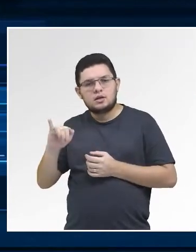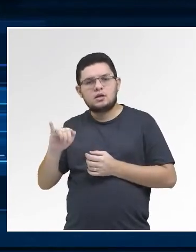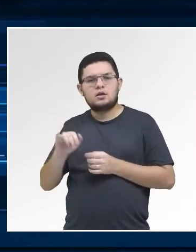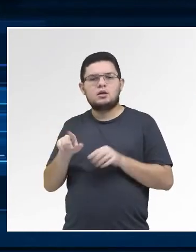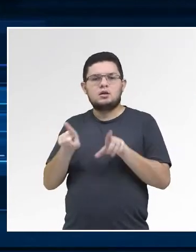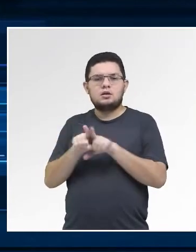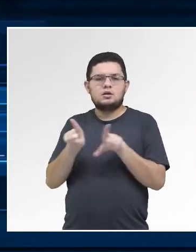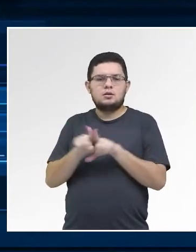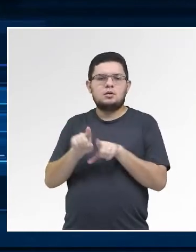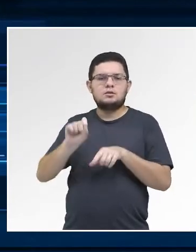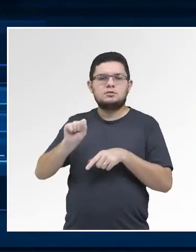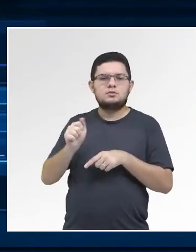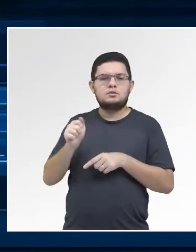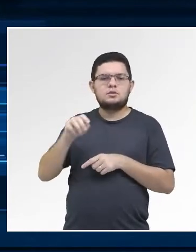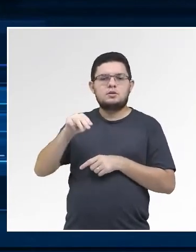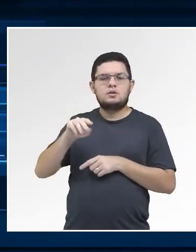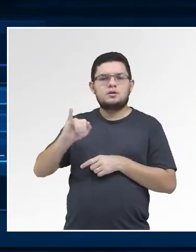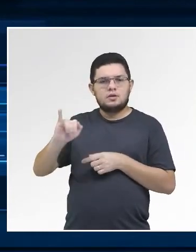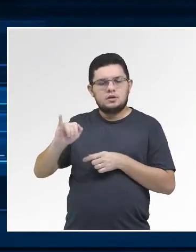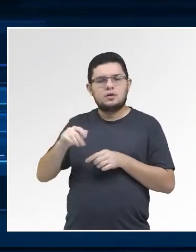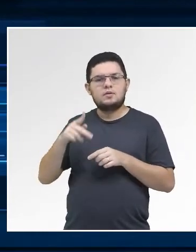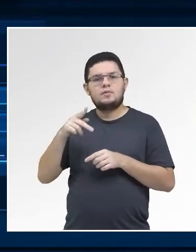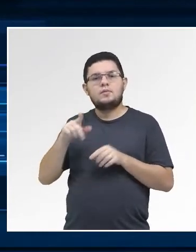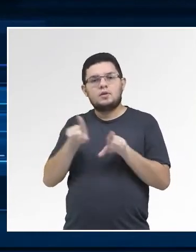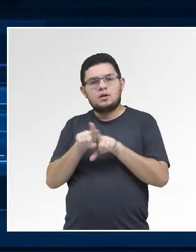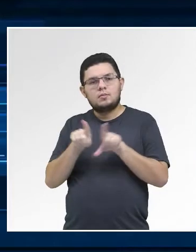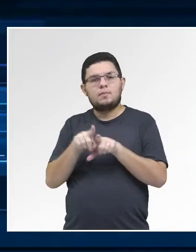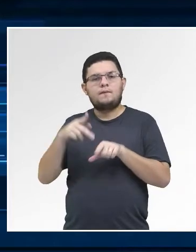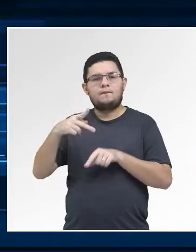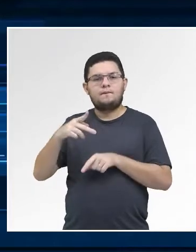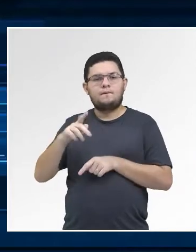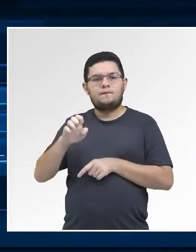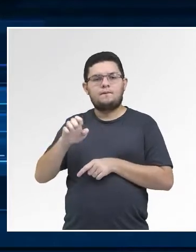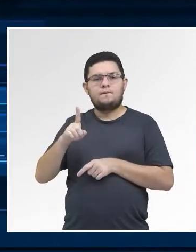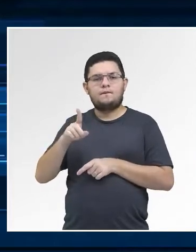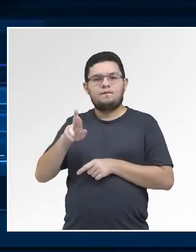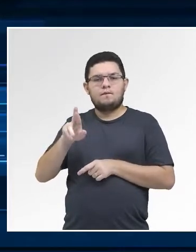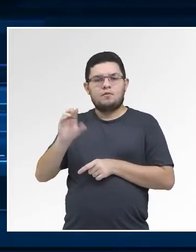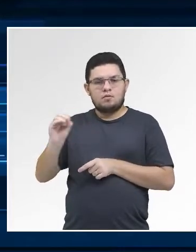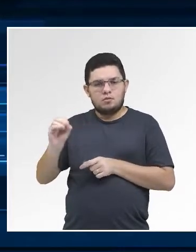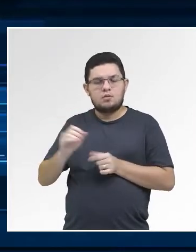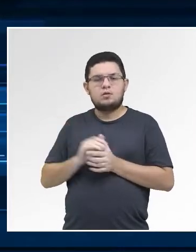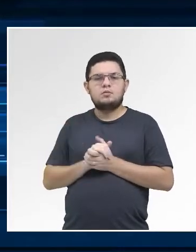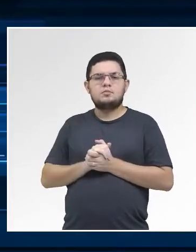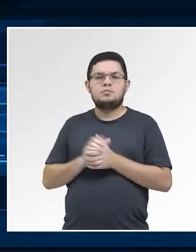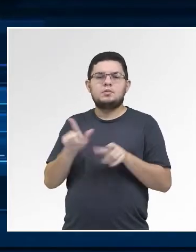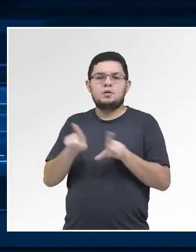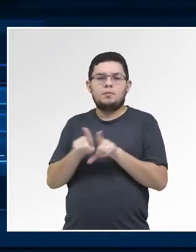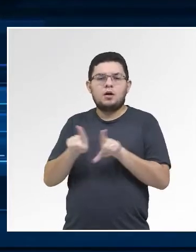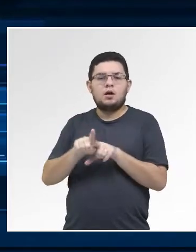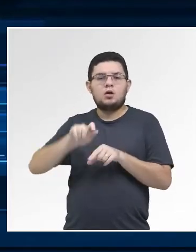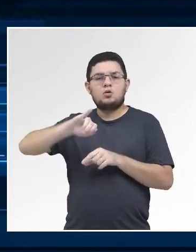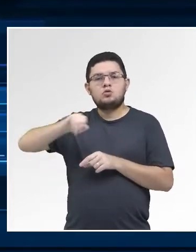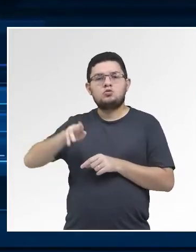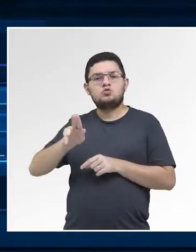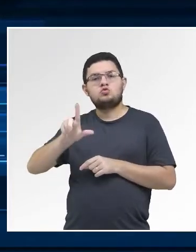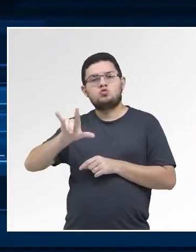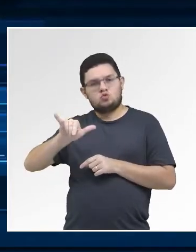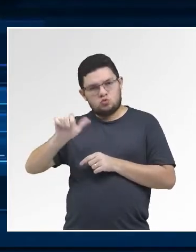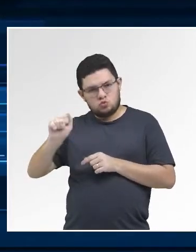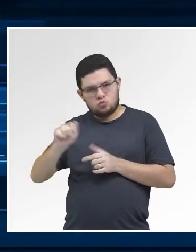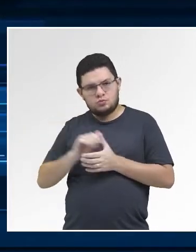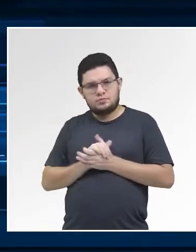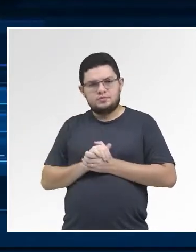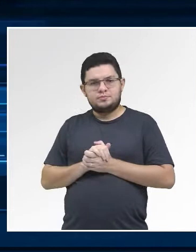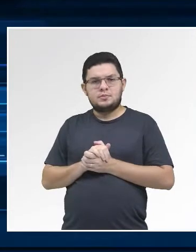a Beth e a Júlia falando com a personagem que está ali, o nome dela é Carmen, né, uma personagem nova, e a pergunta